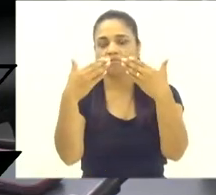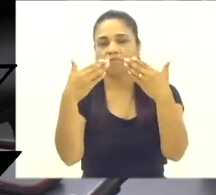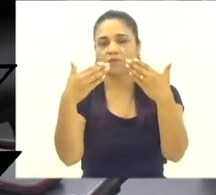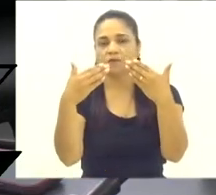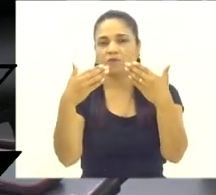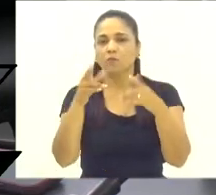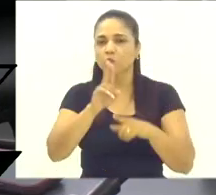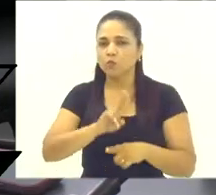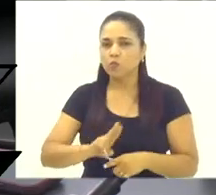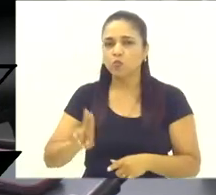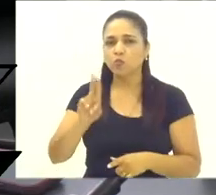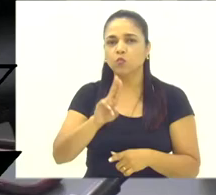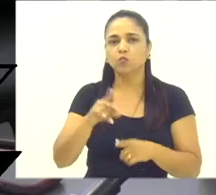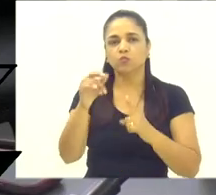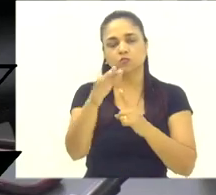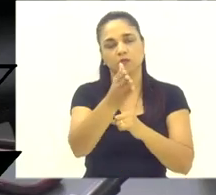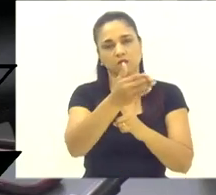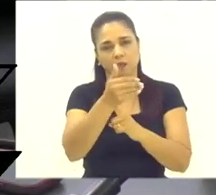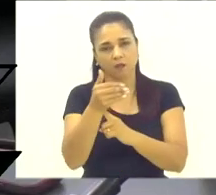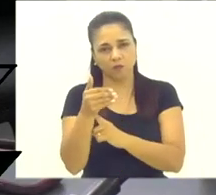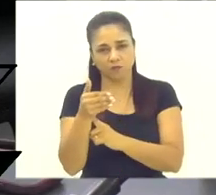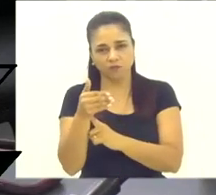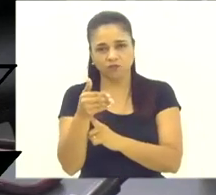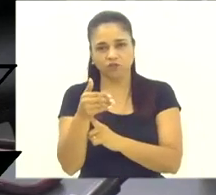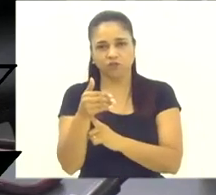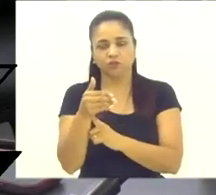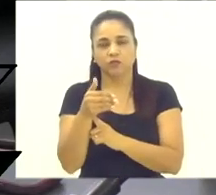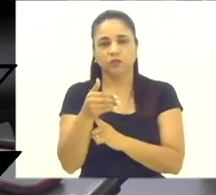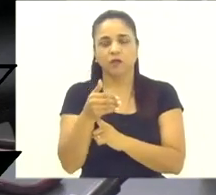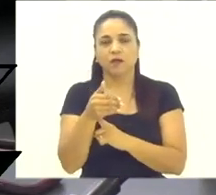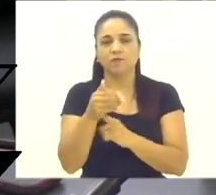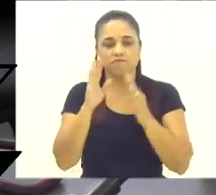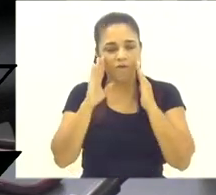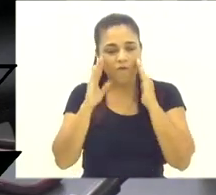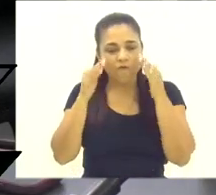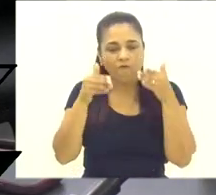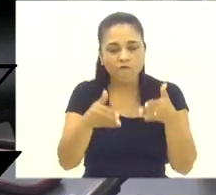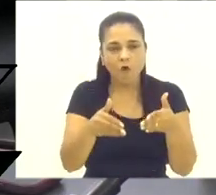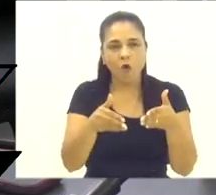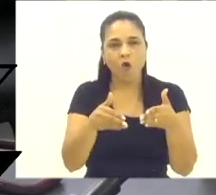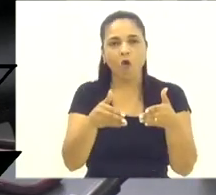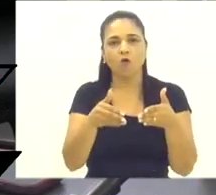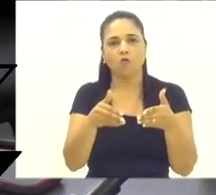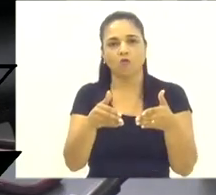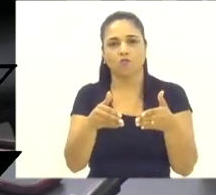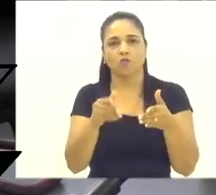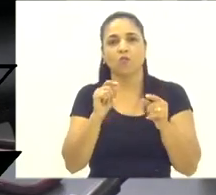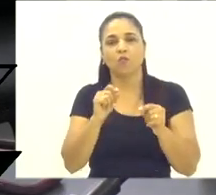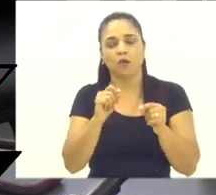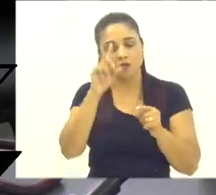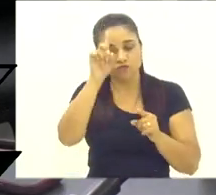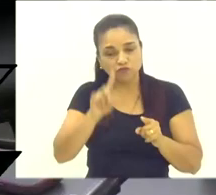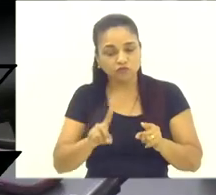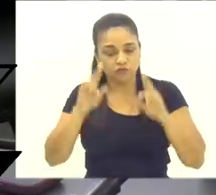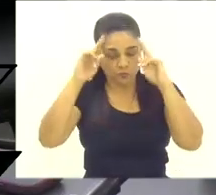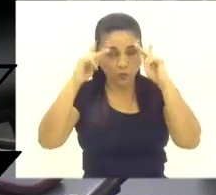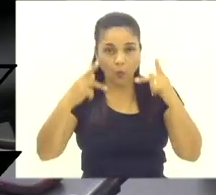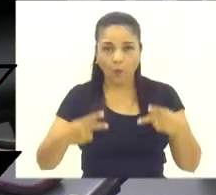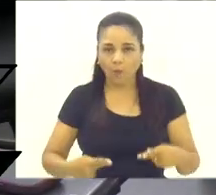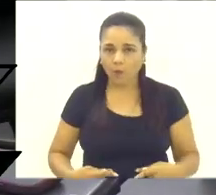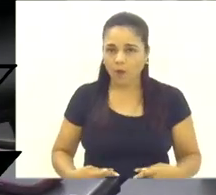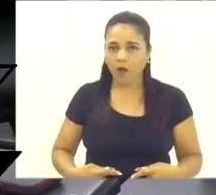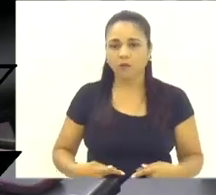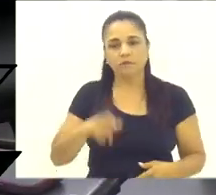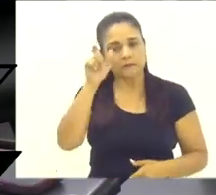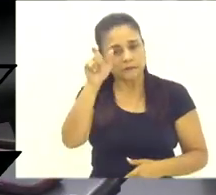para o uso da tecnologia sempre focando nas interseccionalidades né dos Direitos Humanos então da